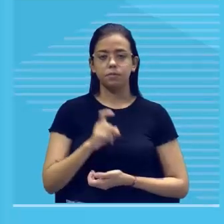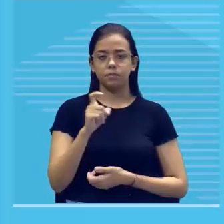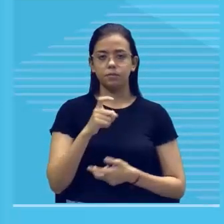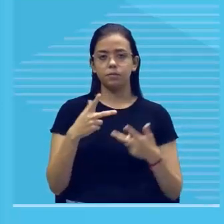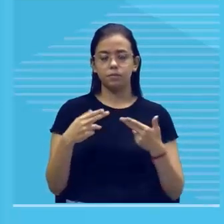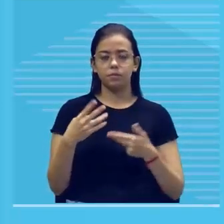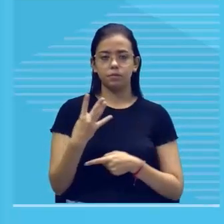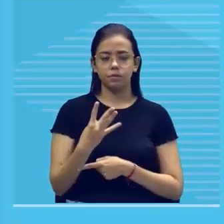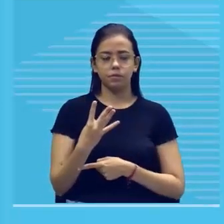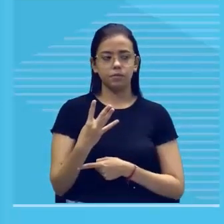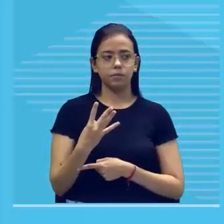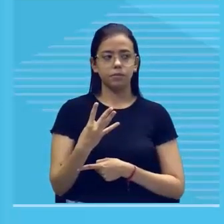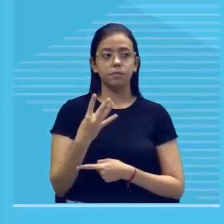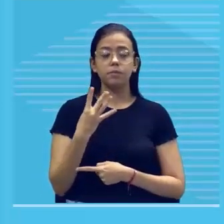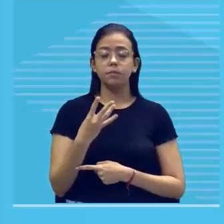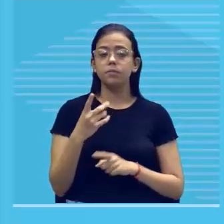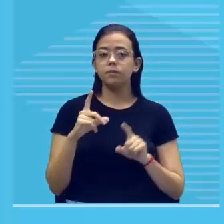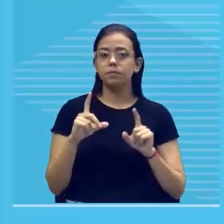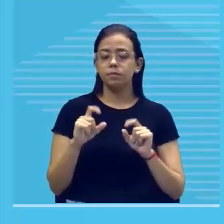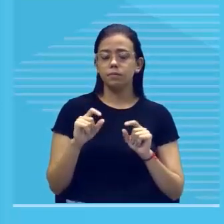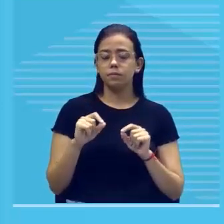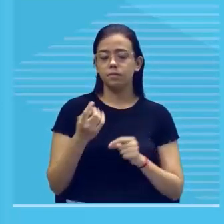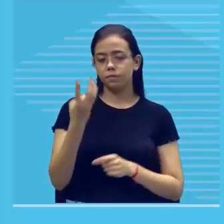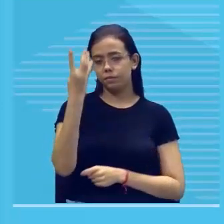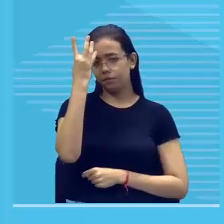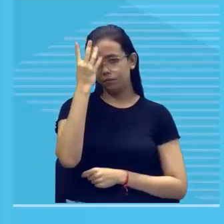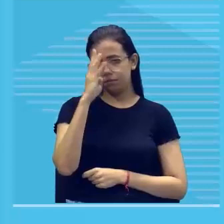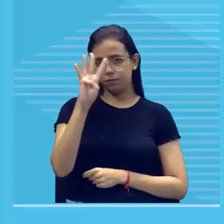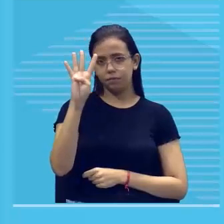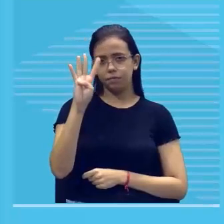4 4 que dias